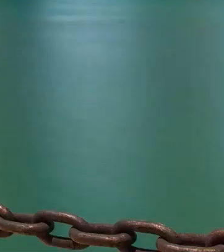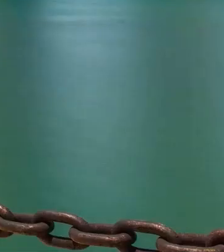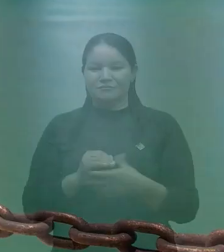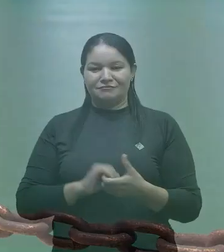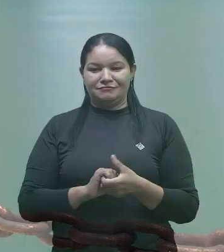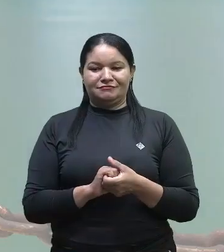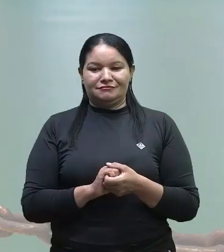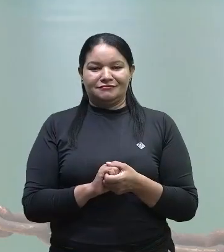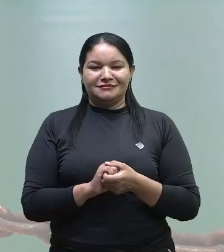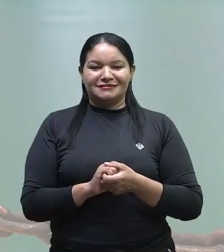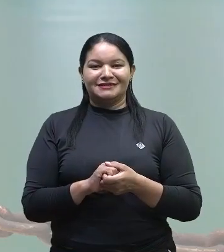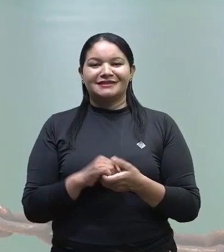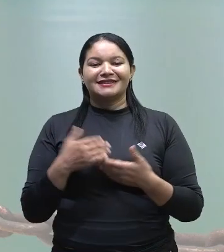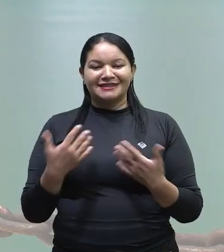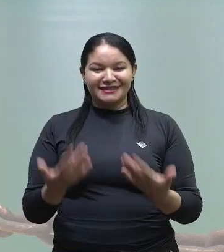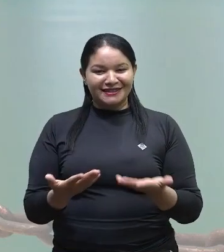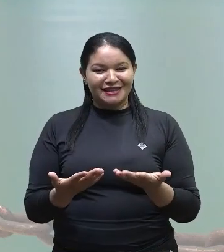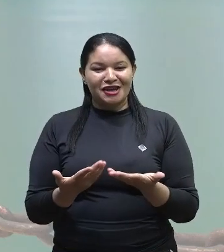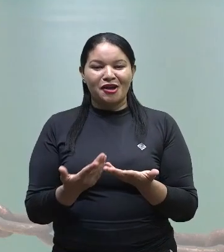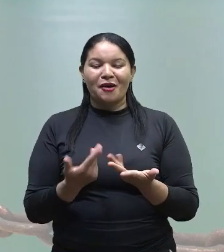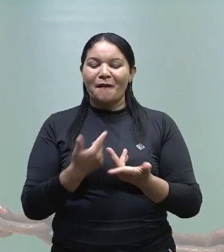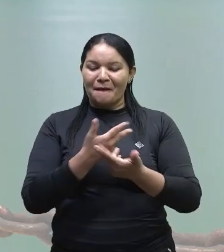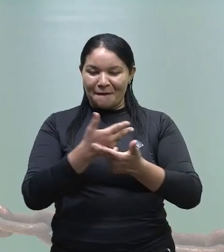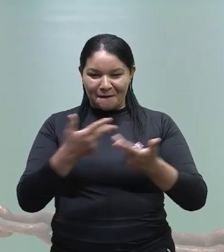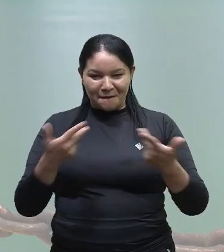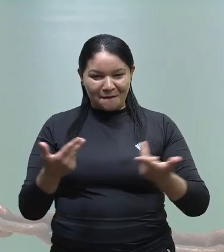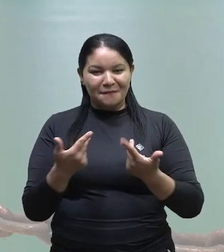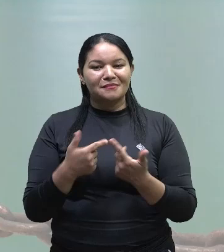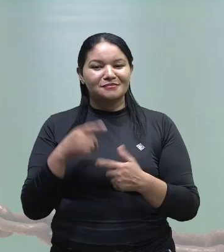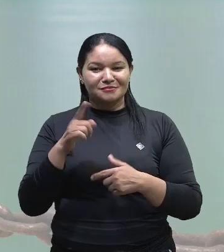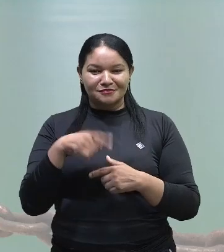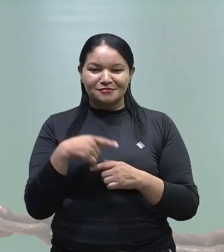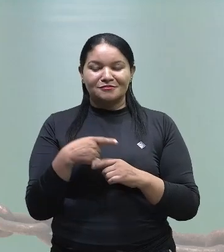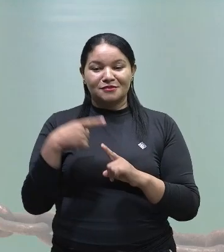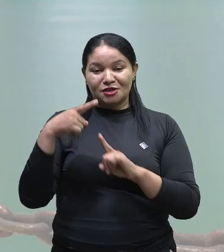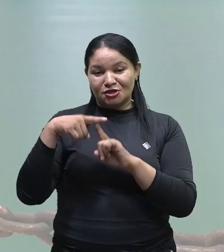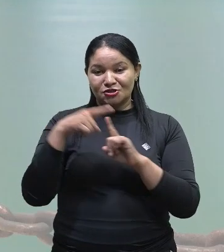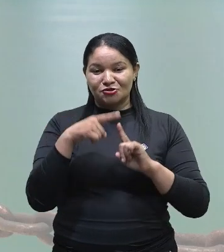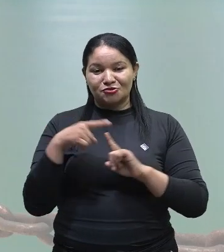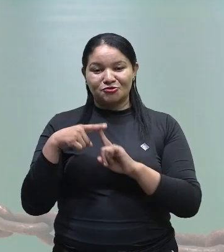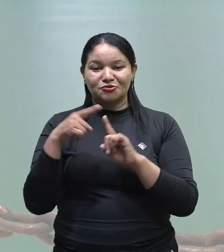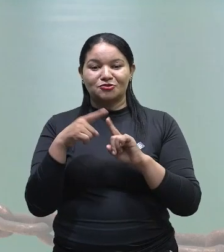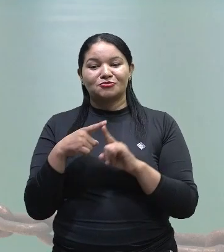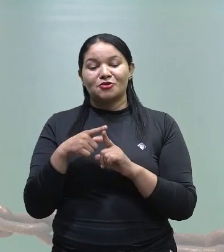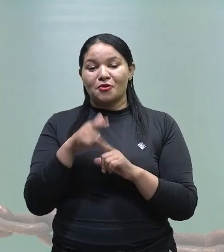E aí, muitos transportes, né, meios de transporte que